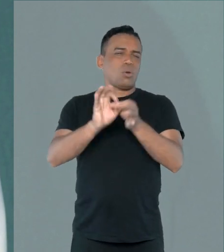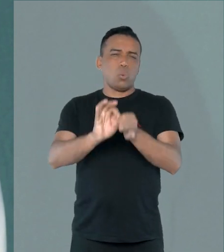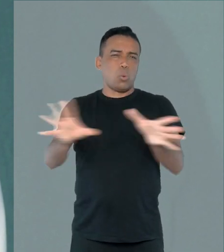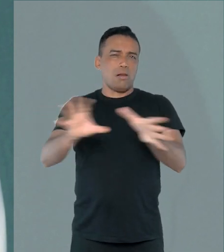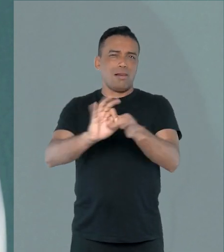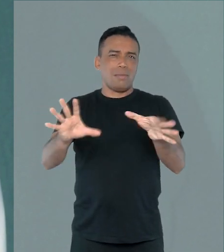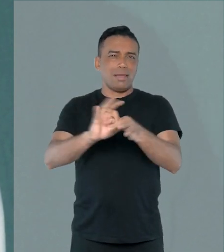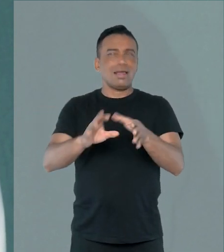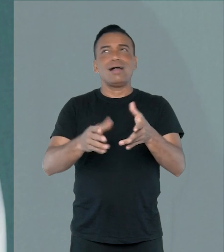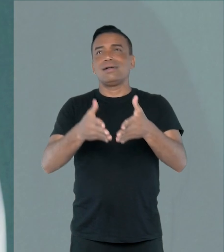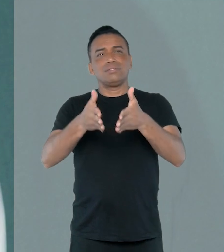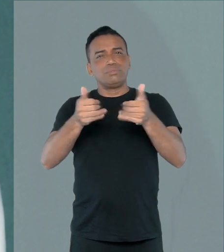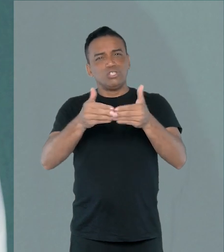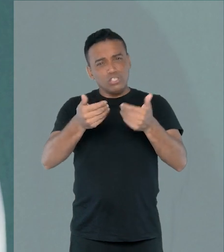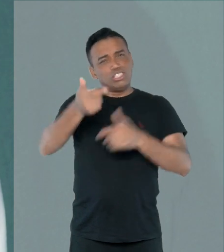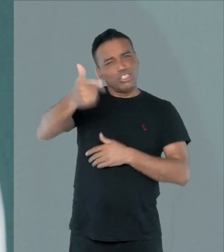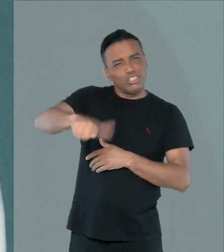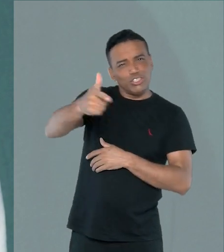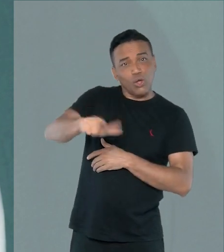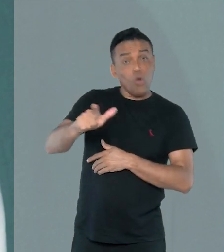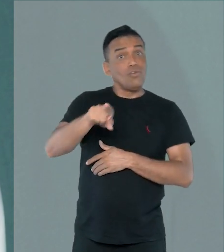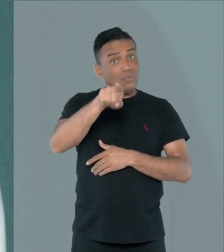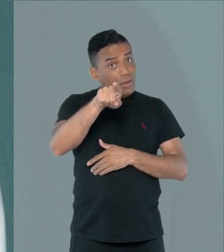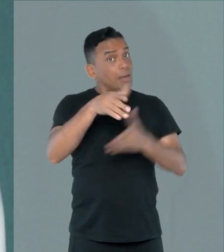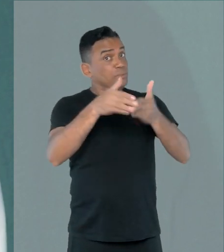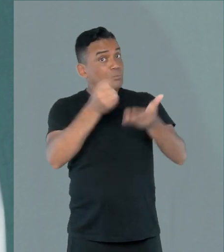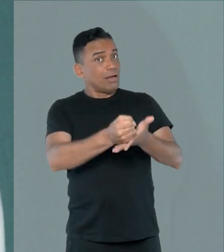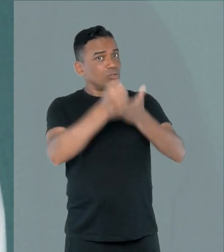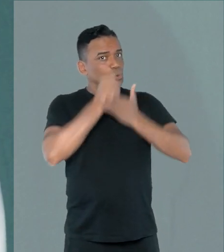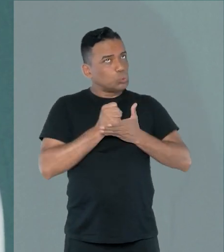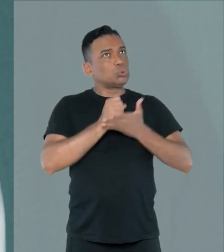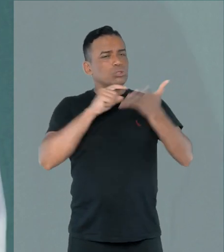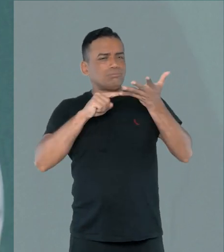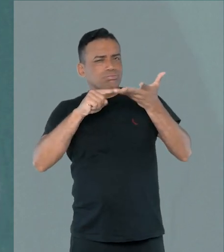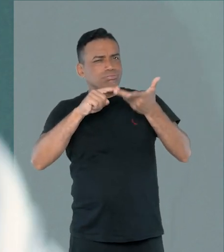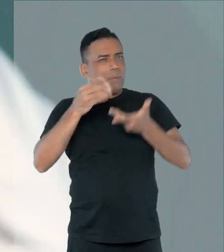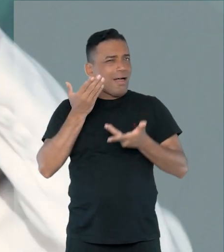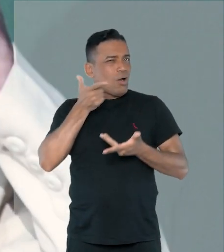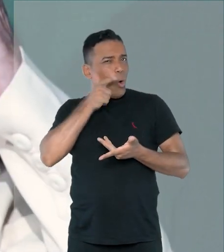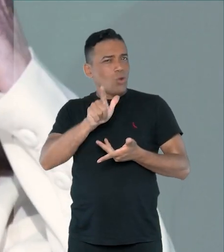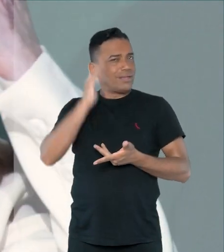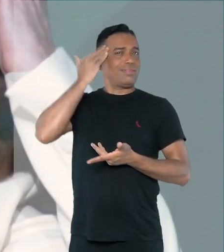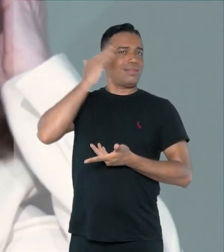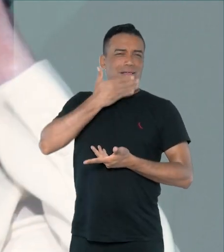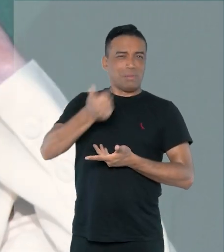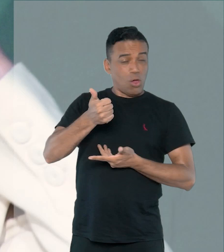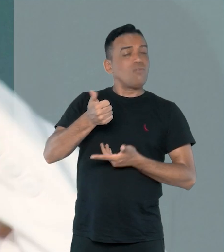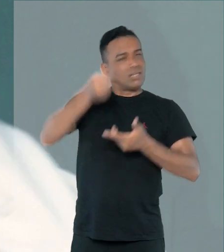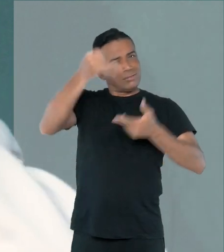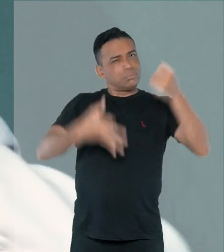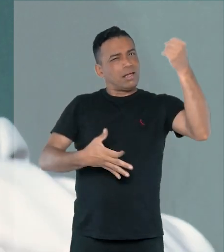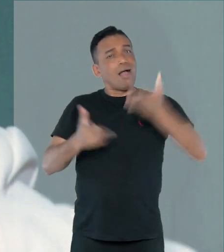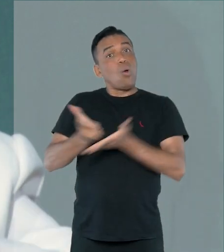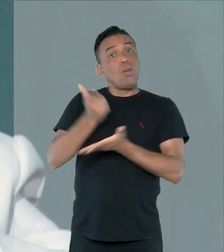de dividir algumas reflexões também e de te pedir uma ajuda para compreender alguns pontos, mas queria que você, por favor, falasse do livro. Eu, há